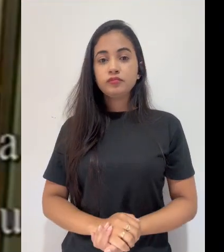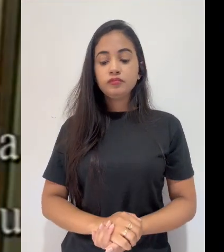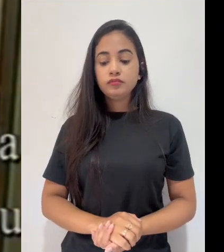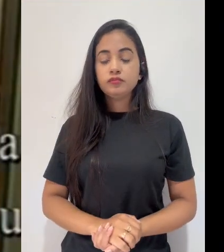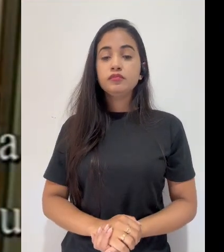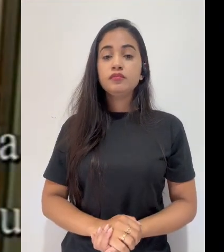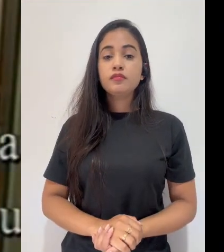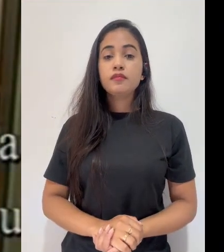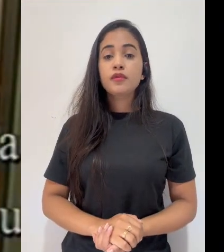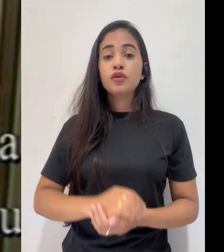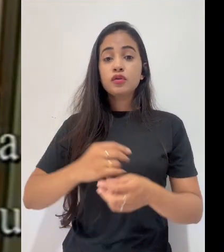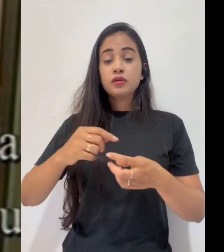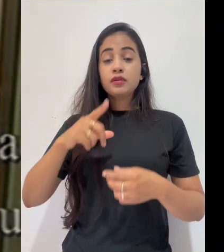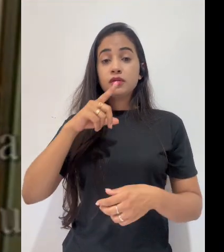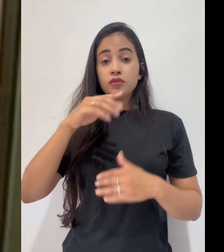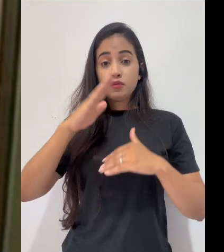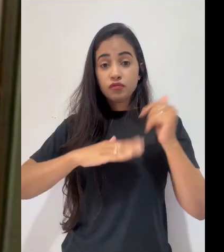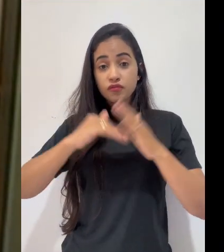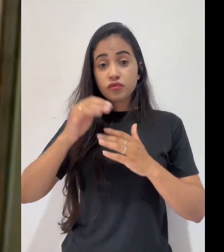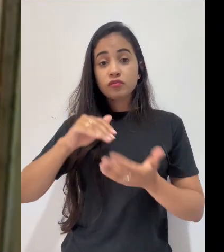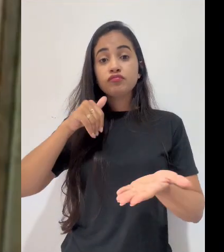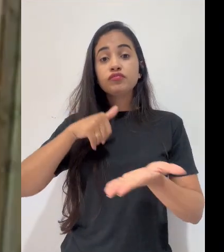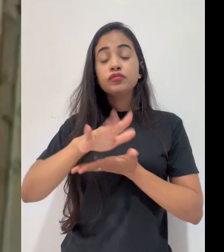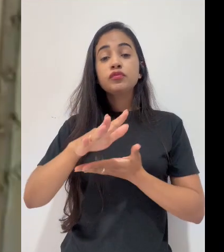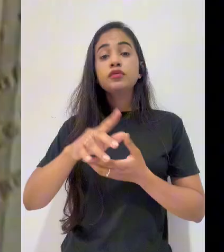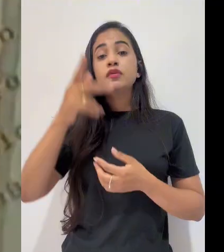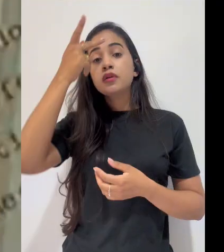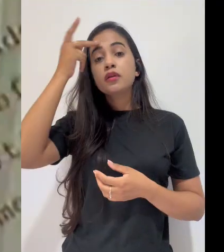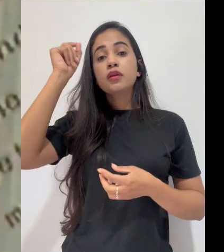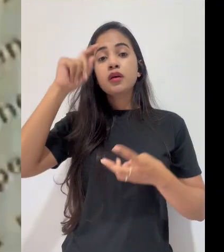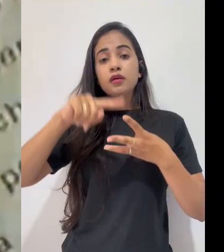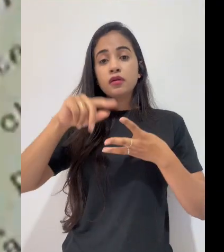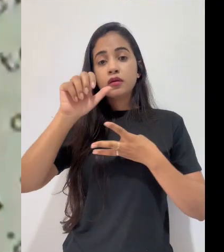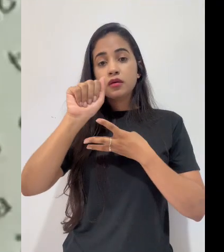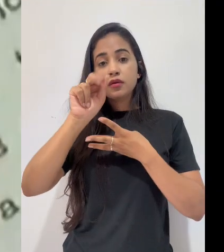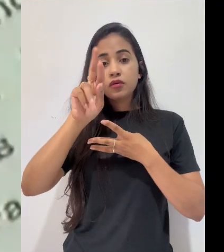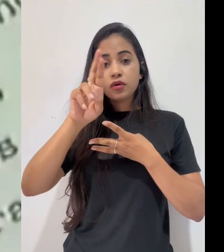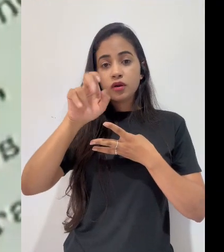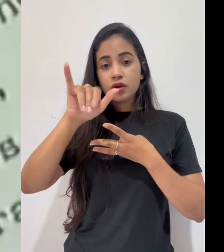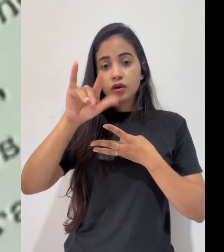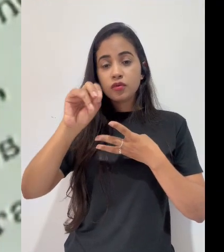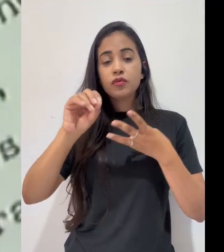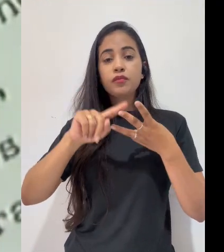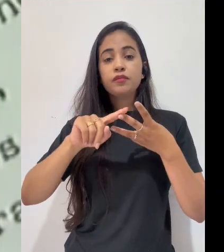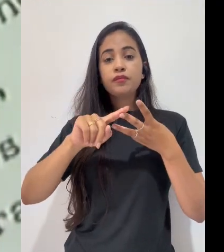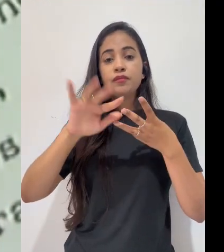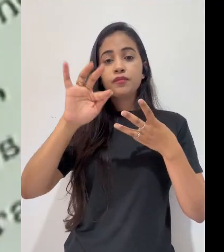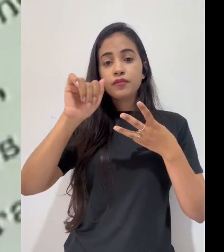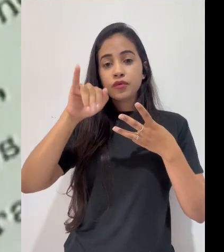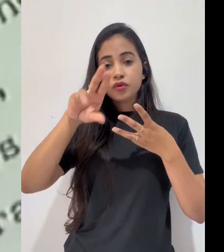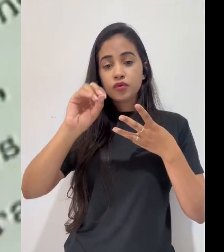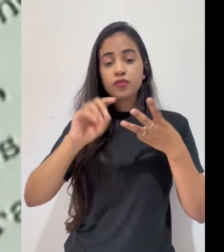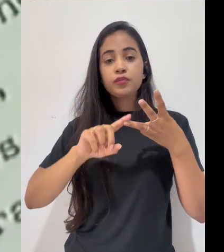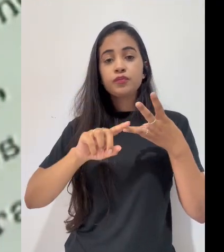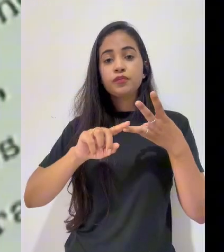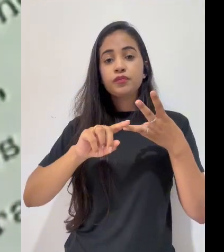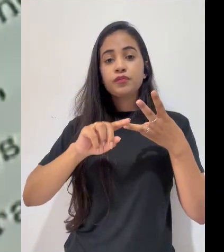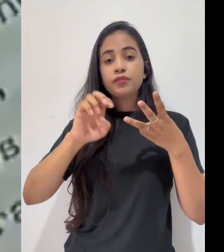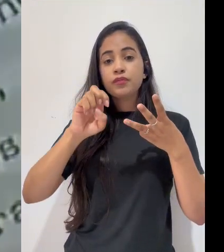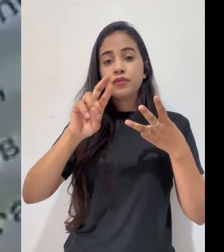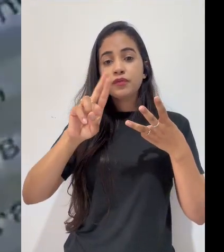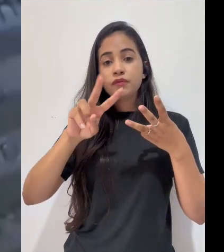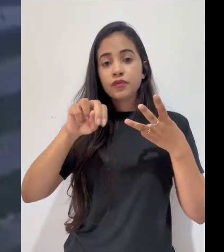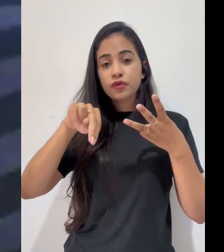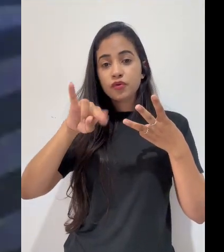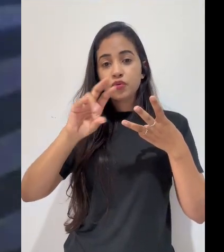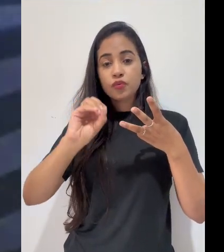decisão da demissão partiu dos seguintes profissionais: Aurélio Santos, Fanor Espíndola e Vanner Oliveira.